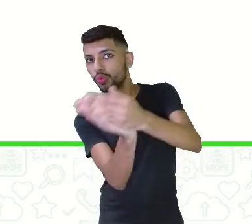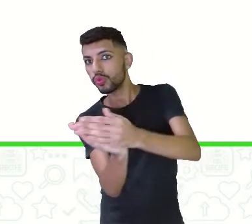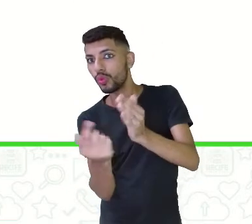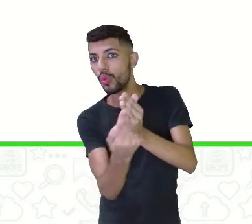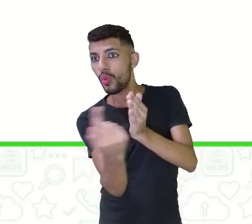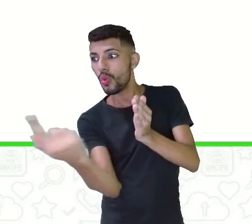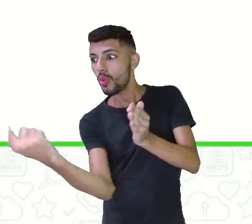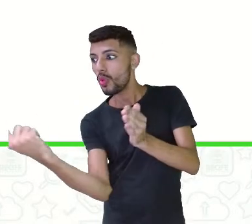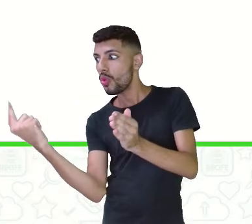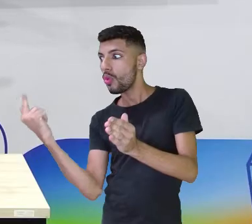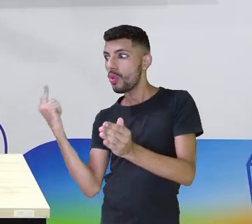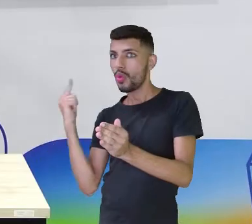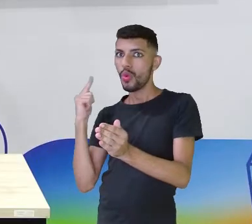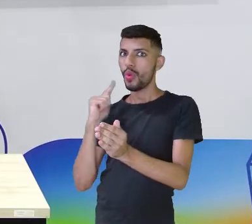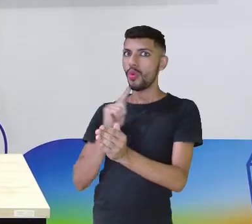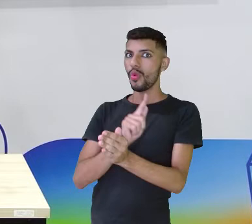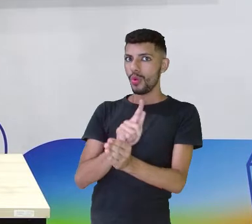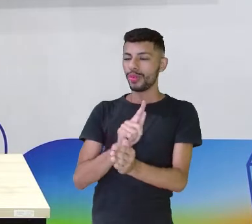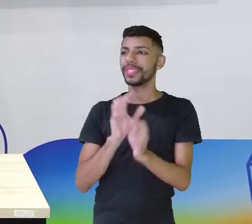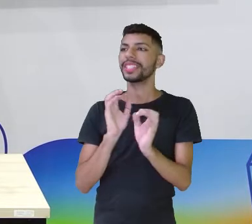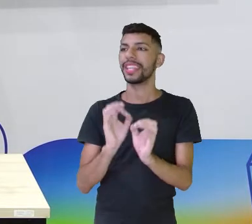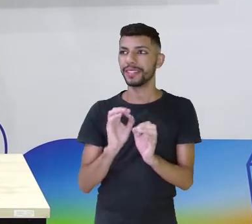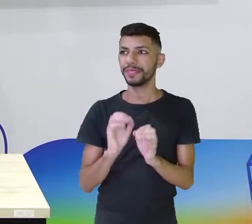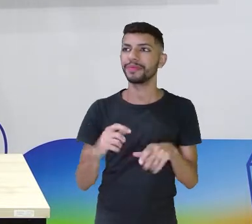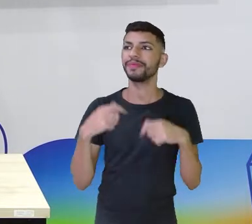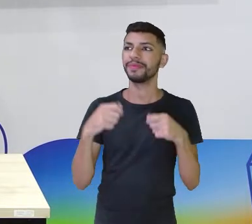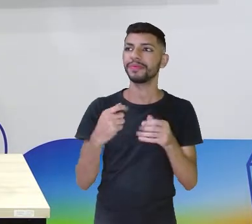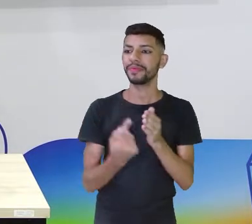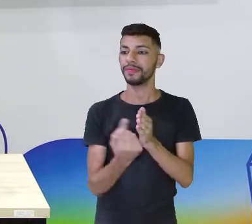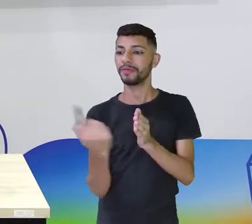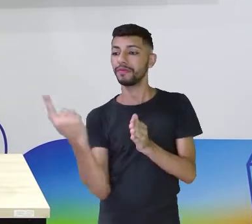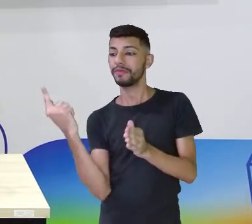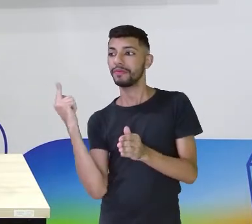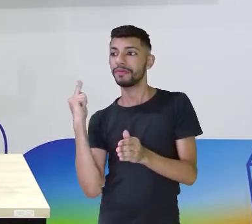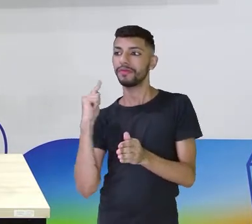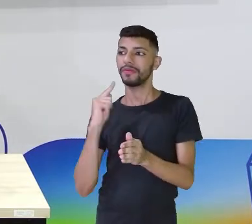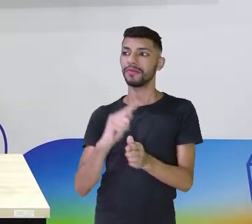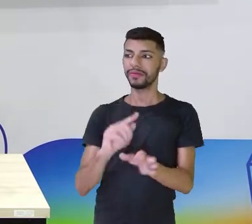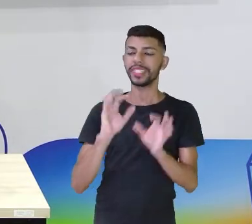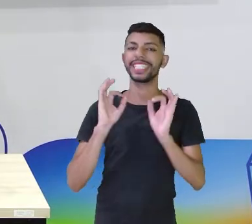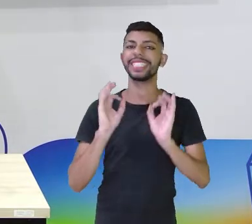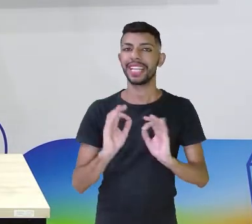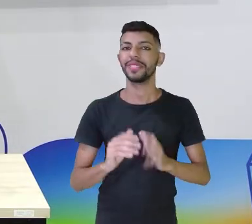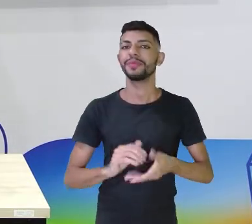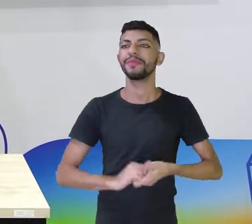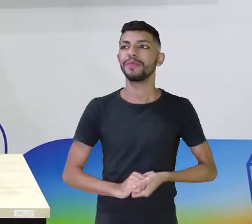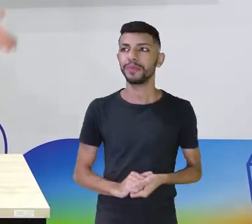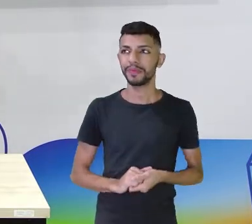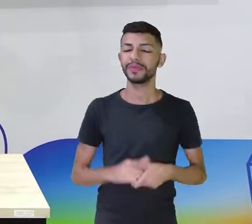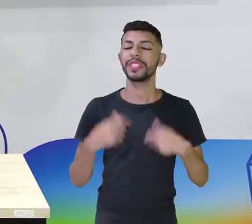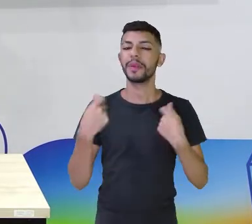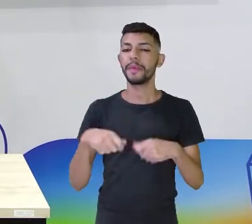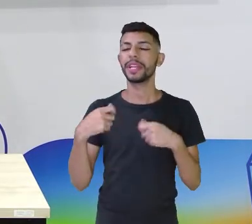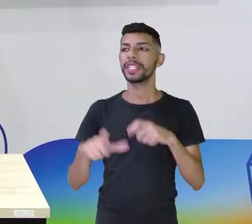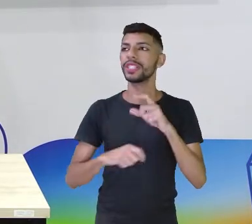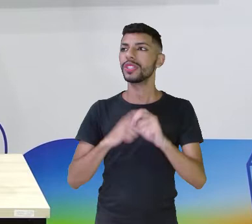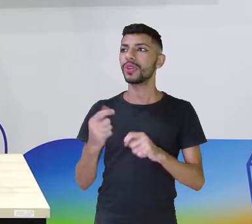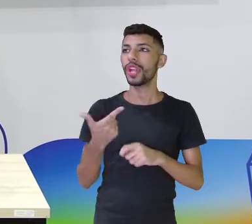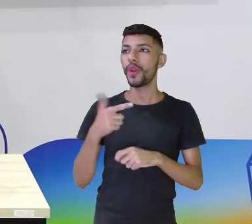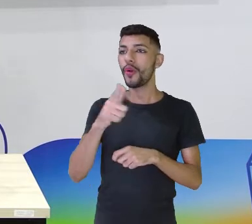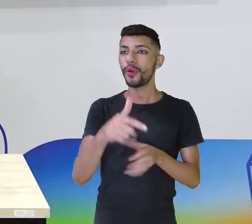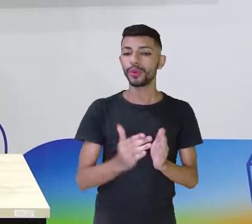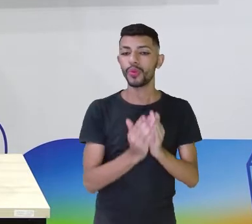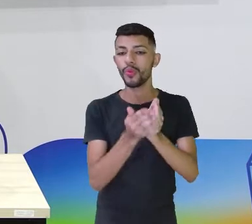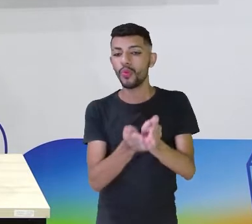ao continente africano, dar a volta pelo lado leste, pelo lado oeste, precisaram ir por outros